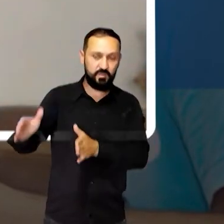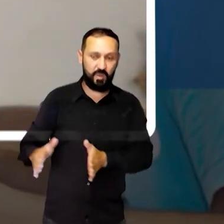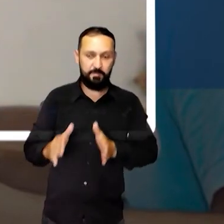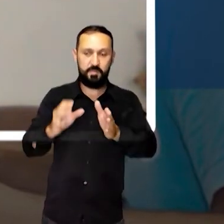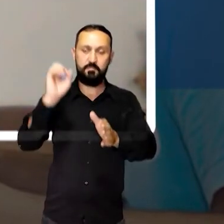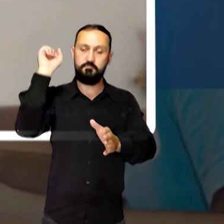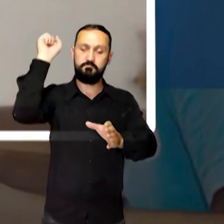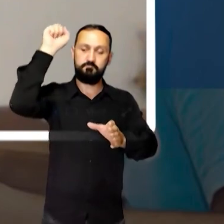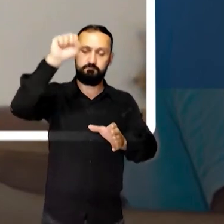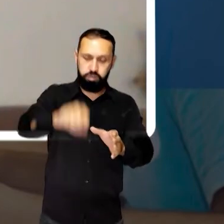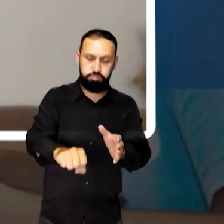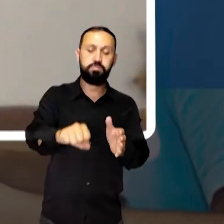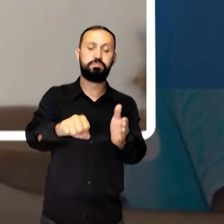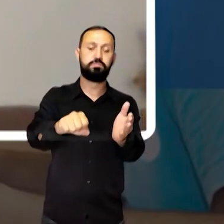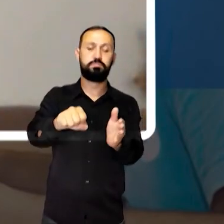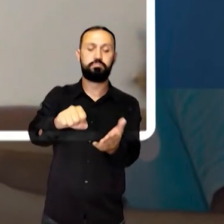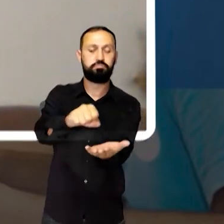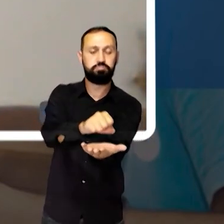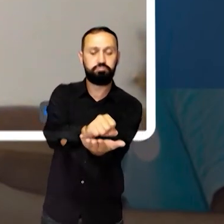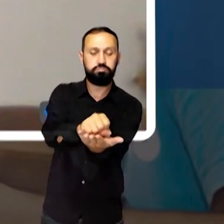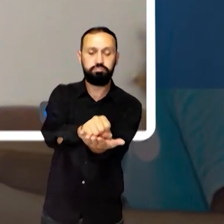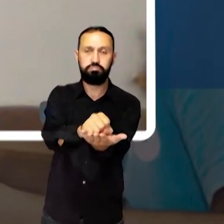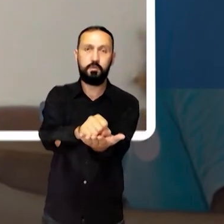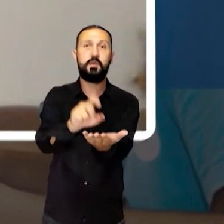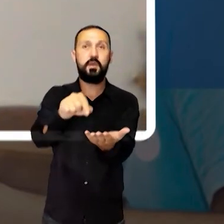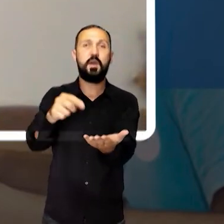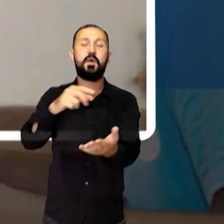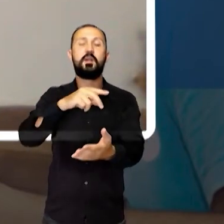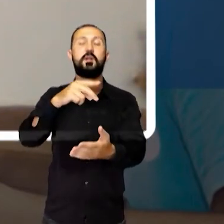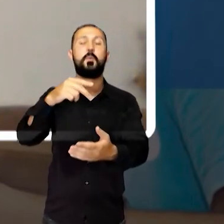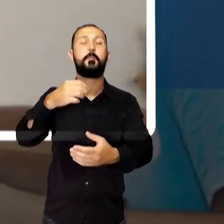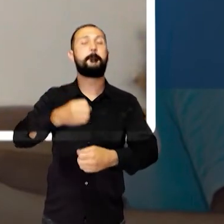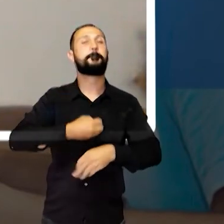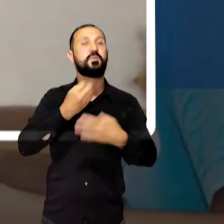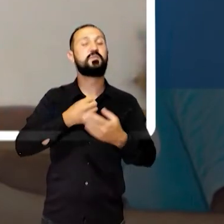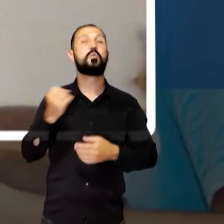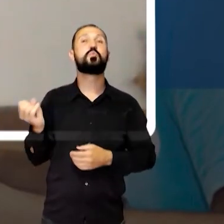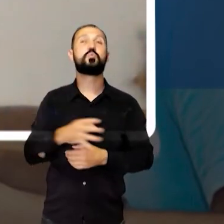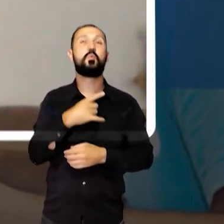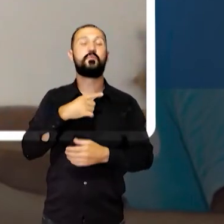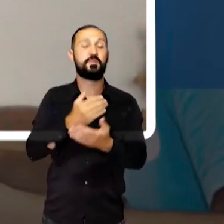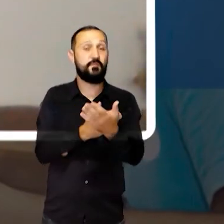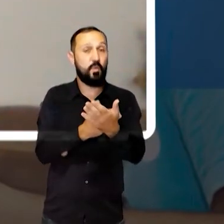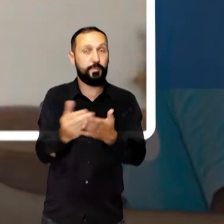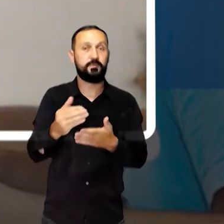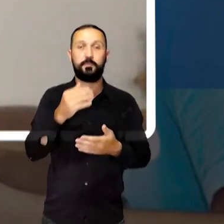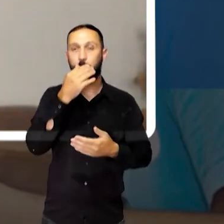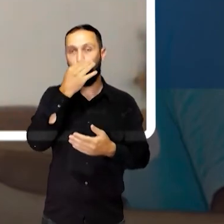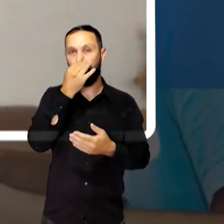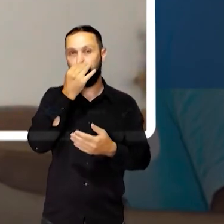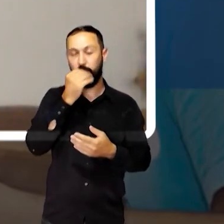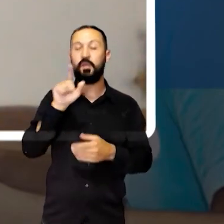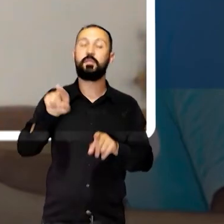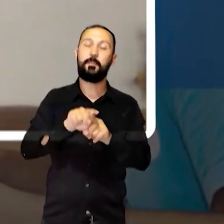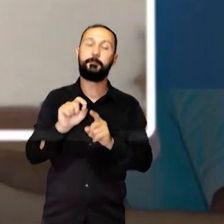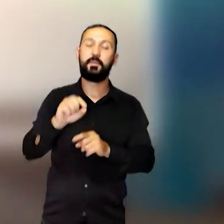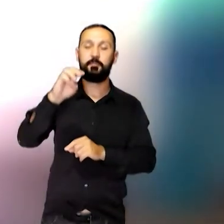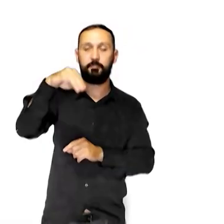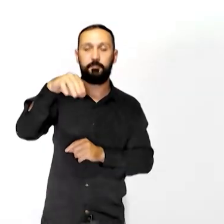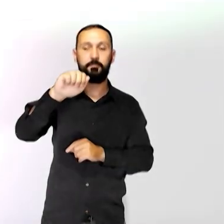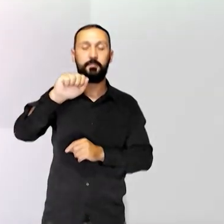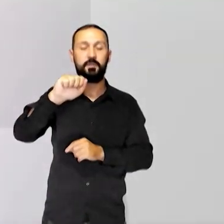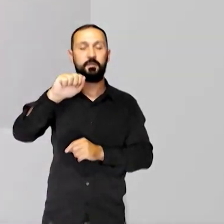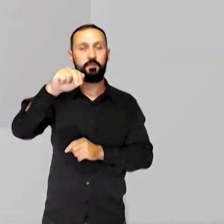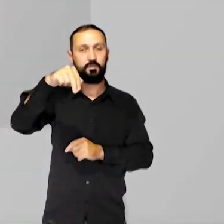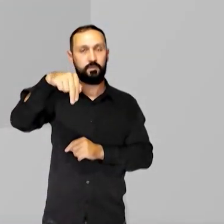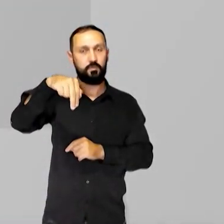do caminho, e que essa pedra era a nova poesia que estava sendo marcada. E o Manuel Bandeira,